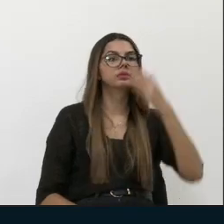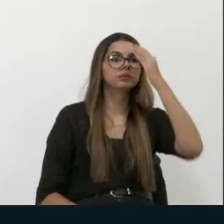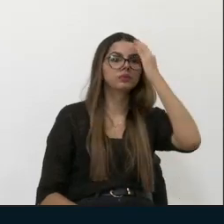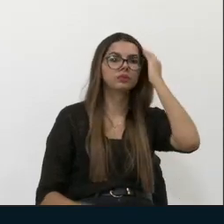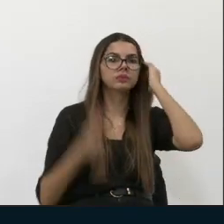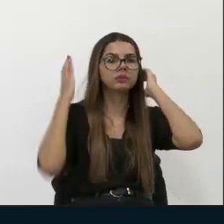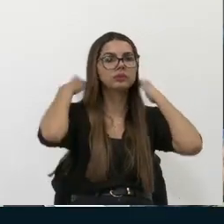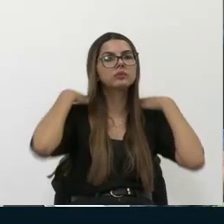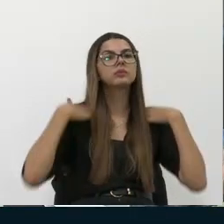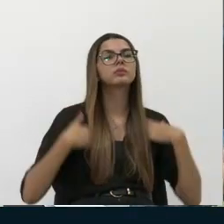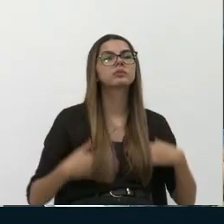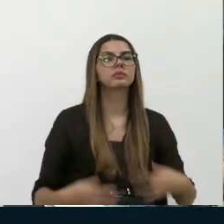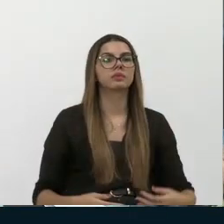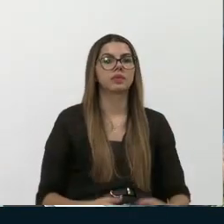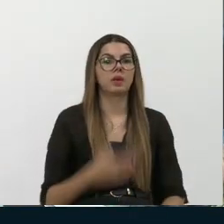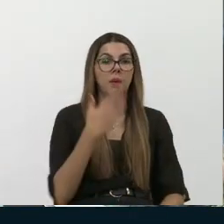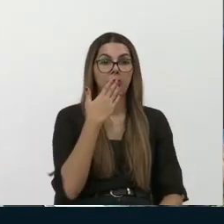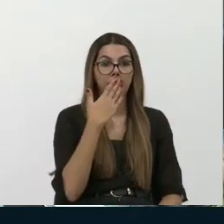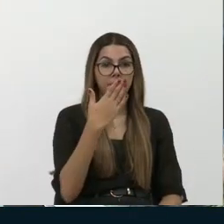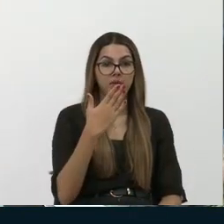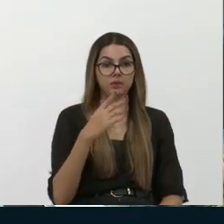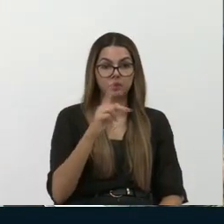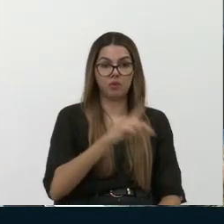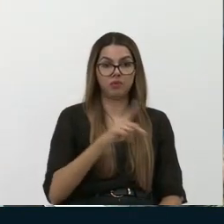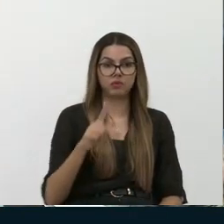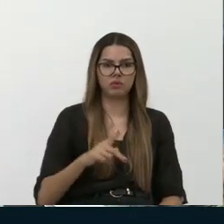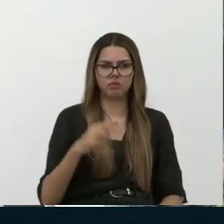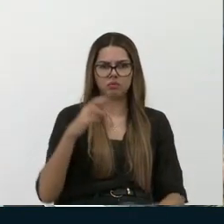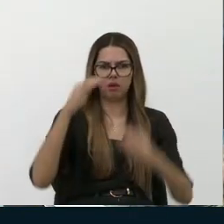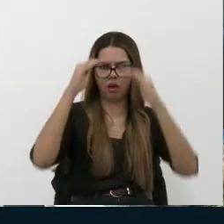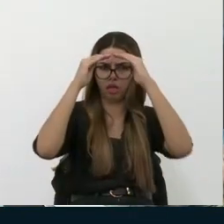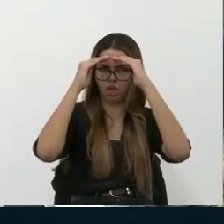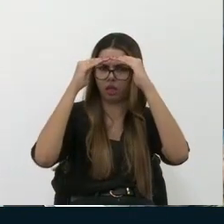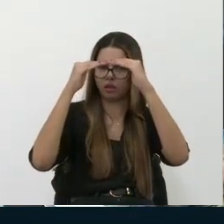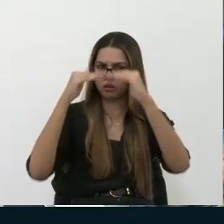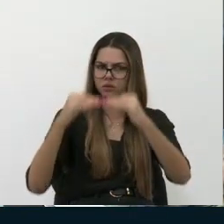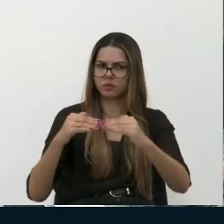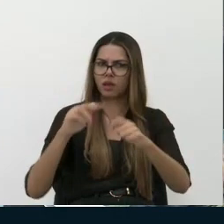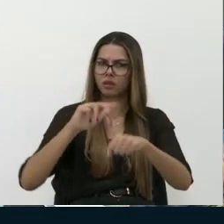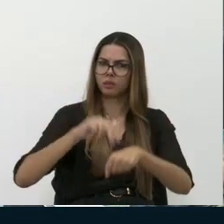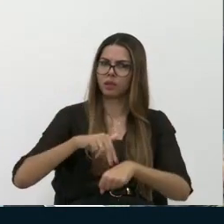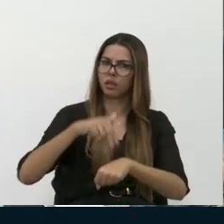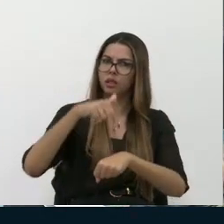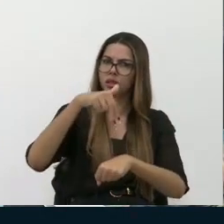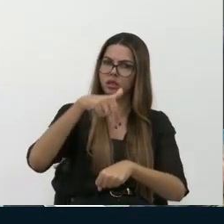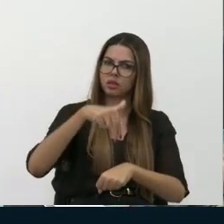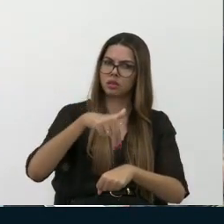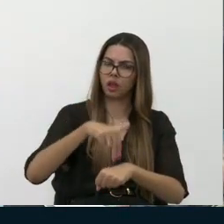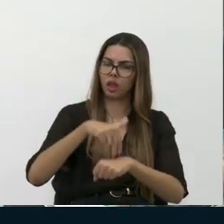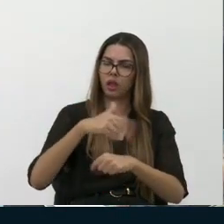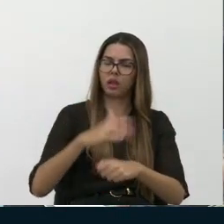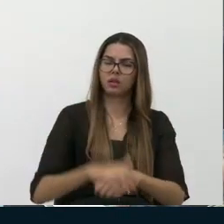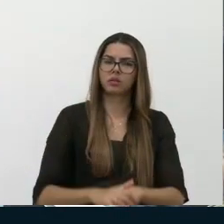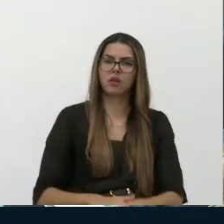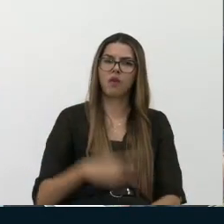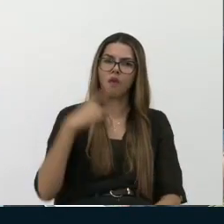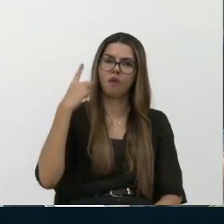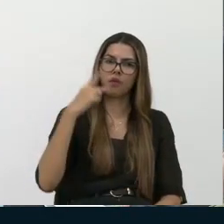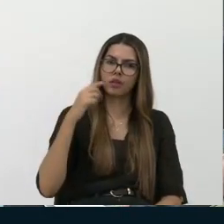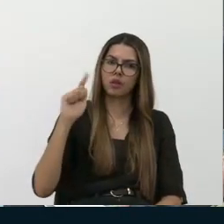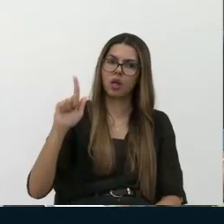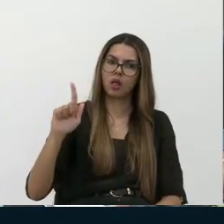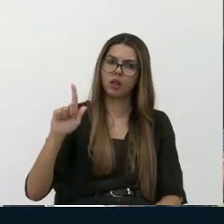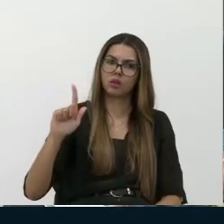aos vereadores Lauri e professor Rômulo que respeitem o orador na tribuna, o vereador Lucas